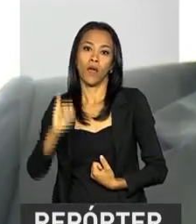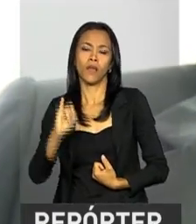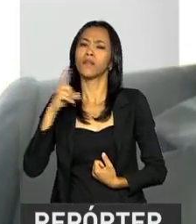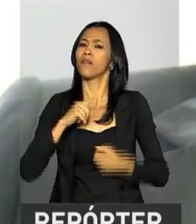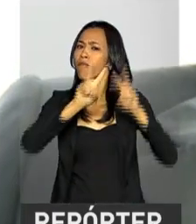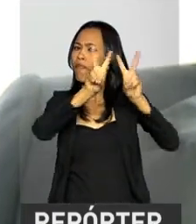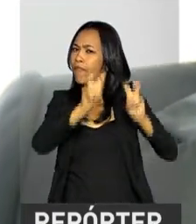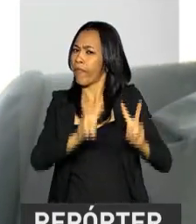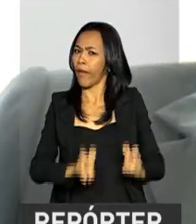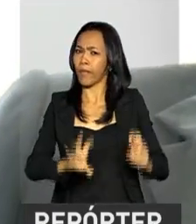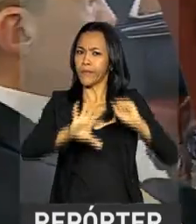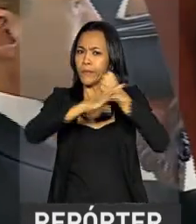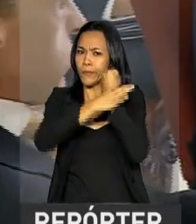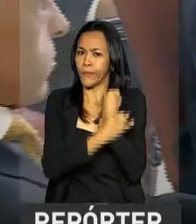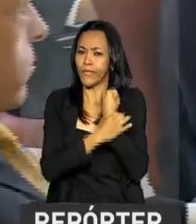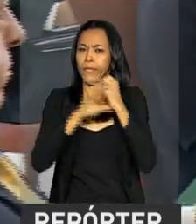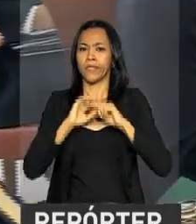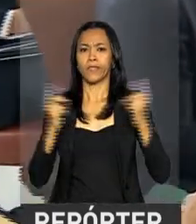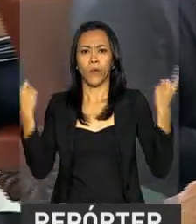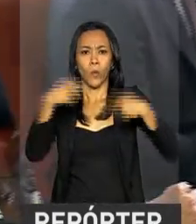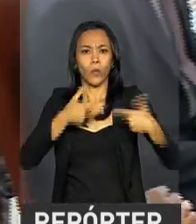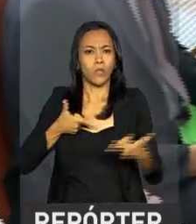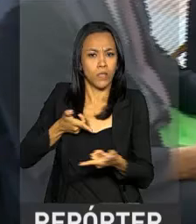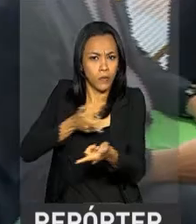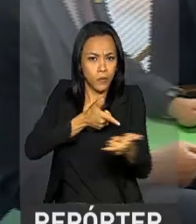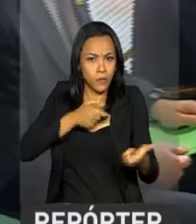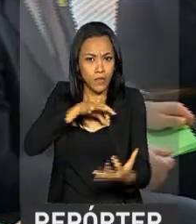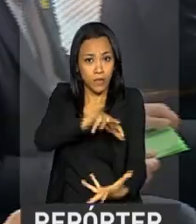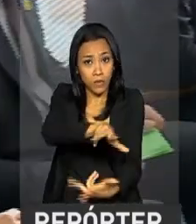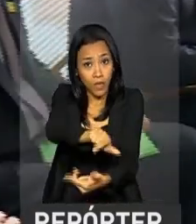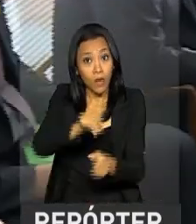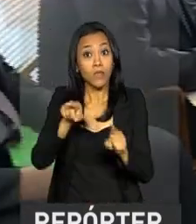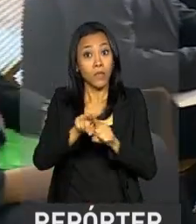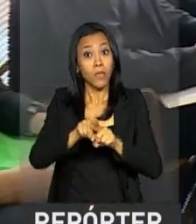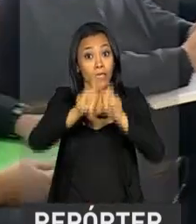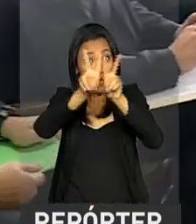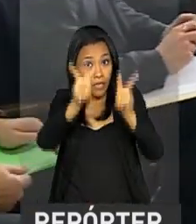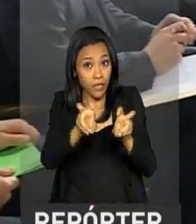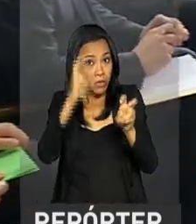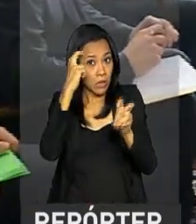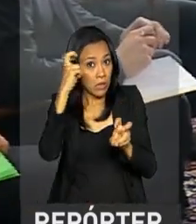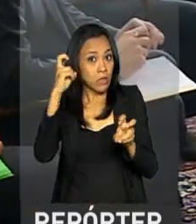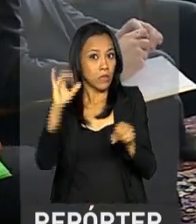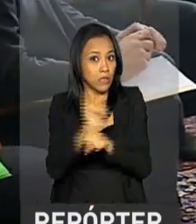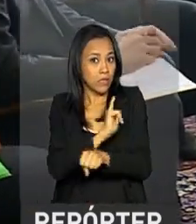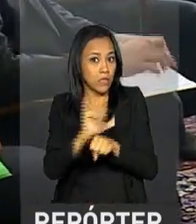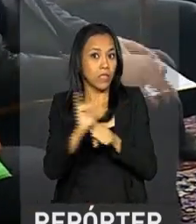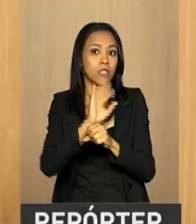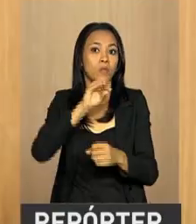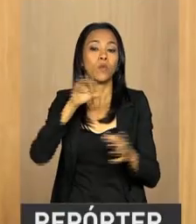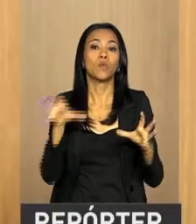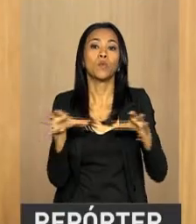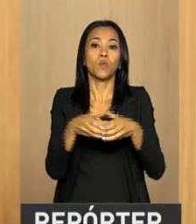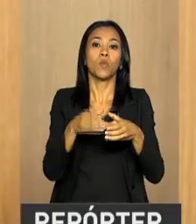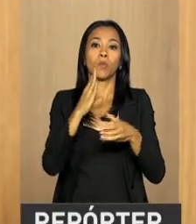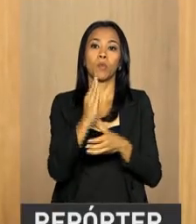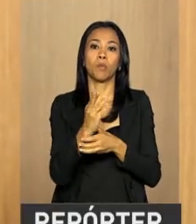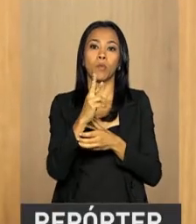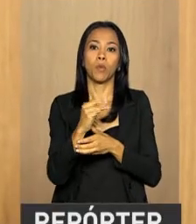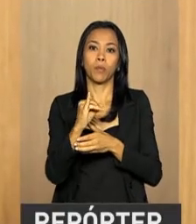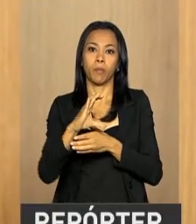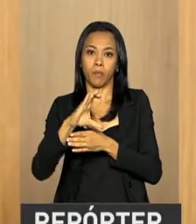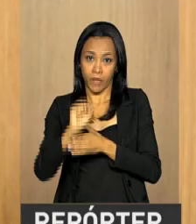como segurança, combate ao terrorismo internacional e assuntos de inteligência de interesse do BRICS, grupo formado pelo